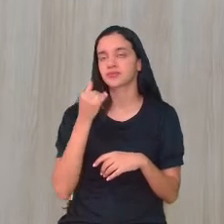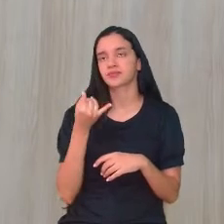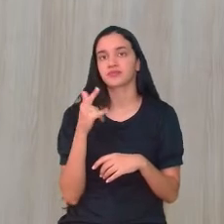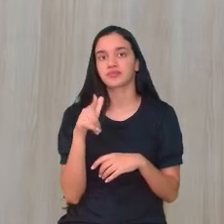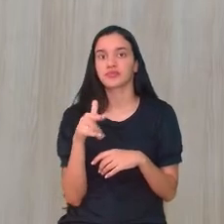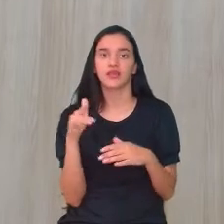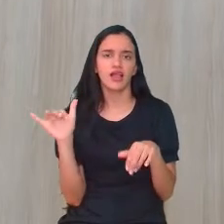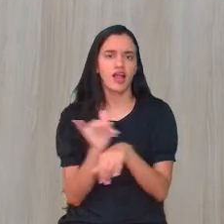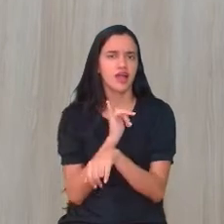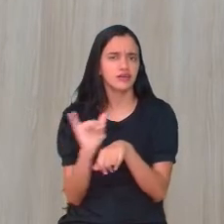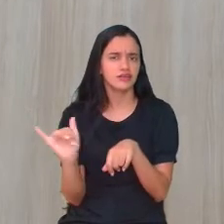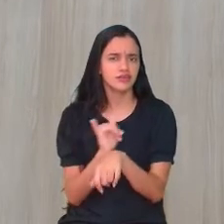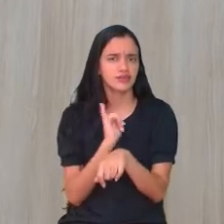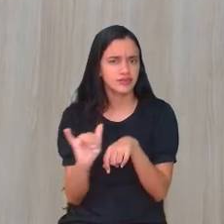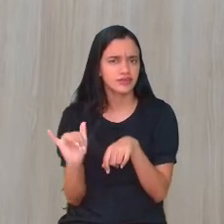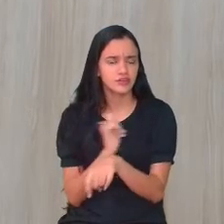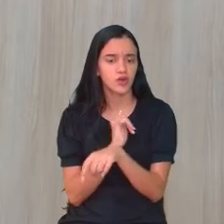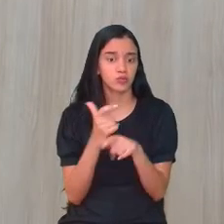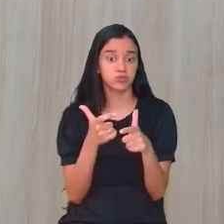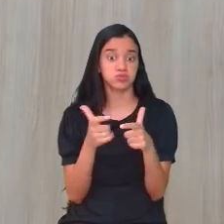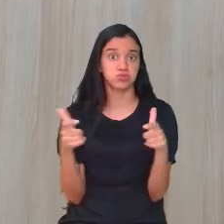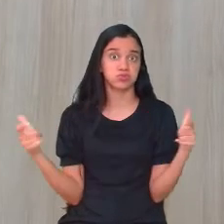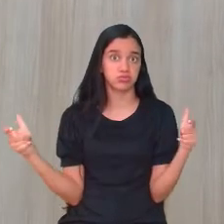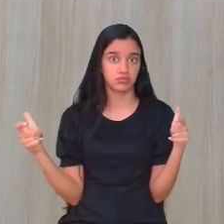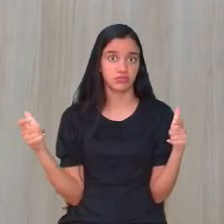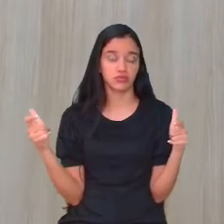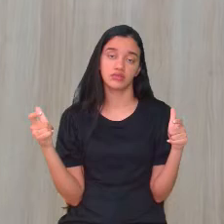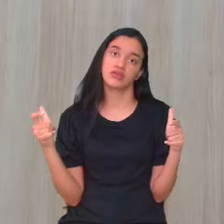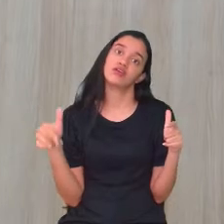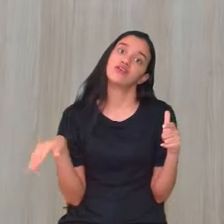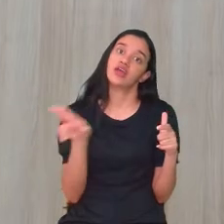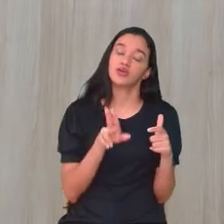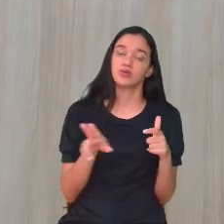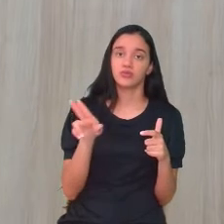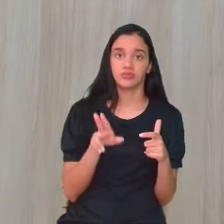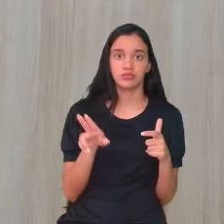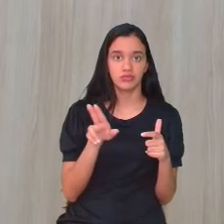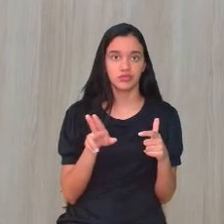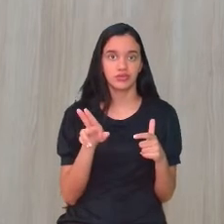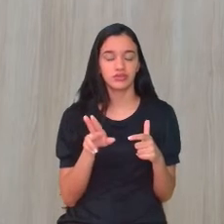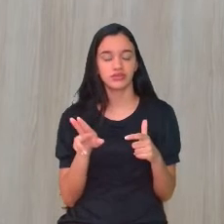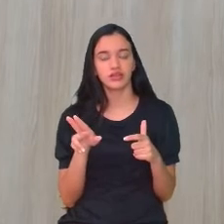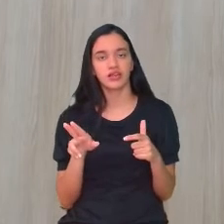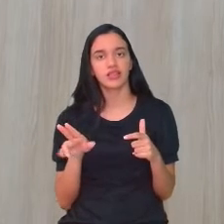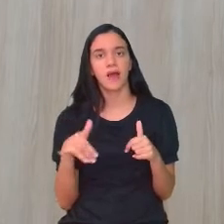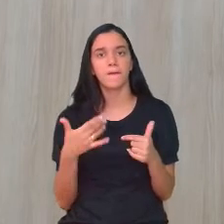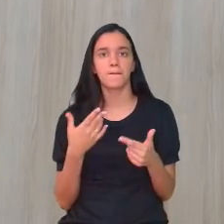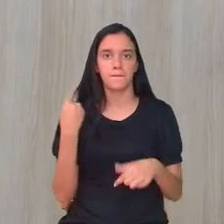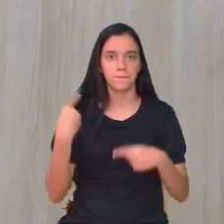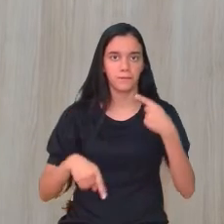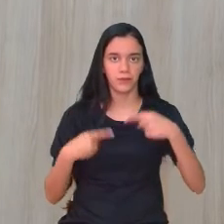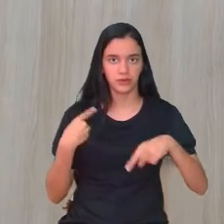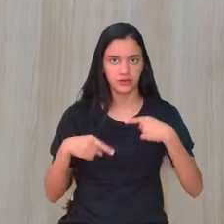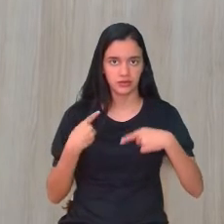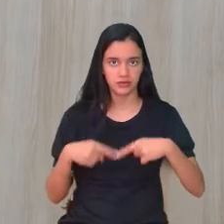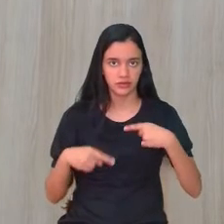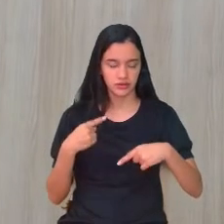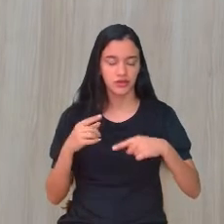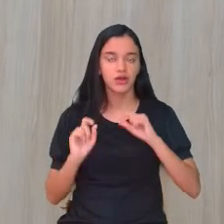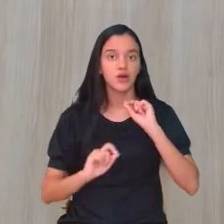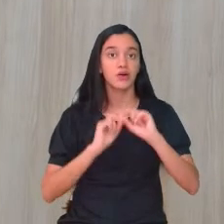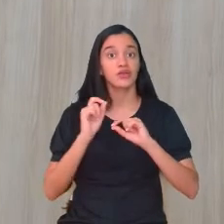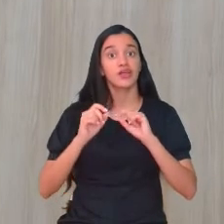aquela estratégia do expansionismo, né? Quem vai se utilizar muito mais dessa política expansionista será